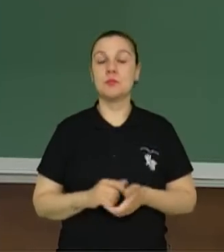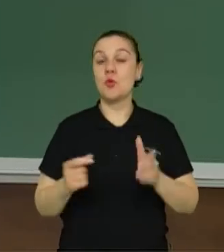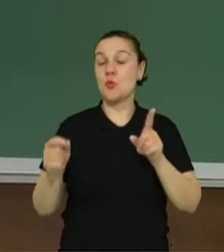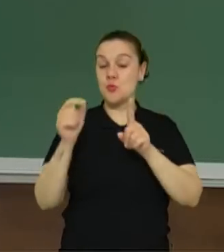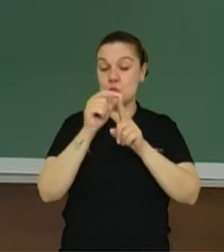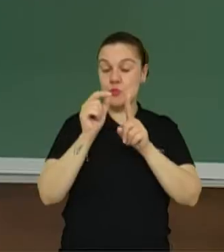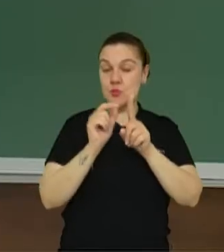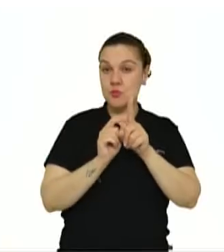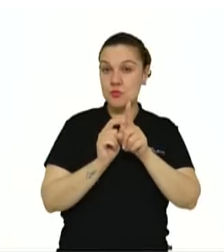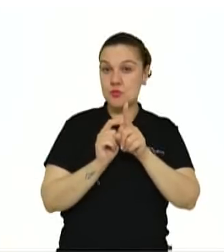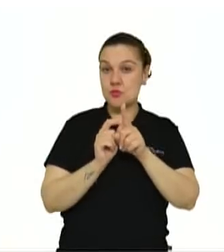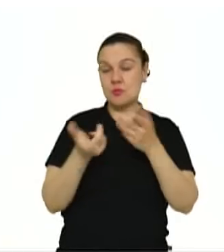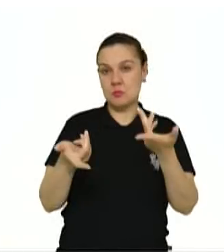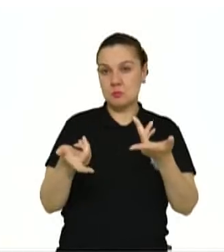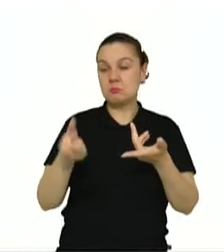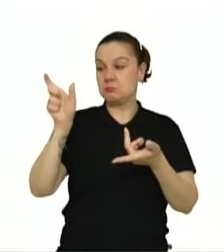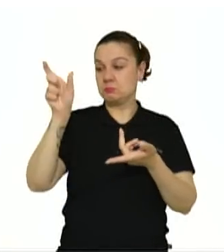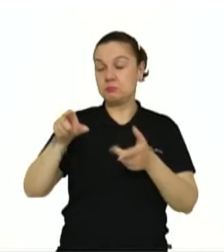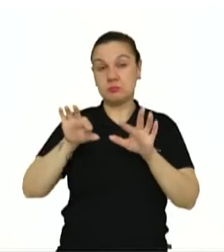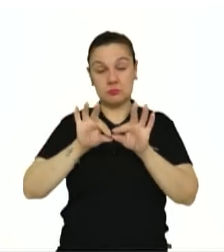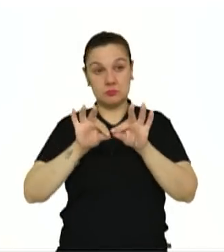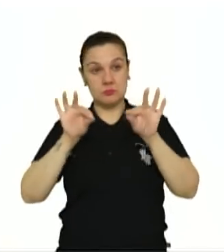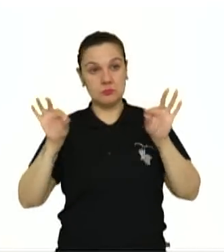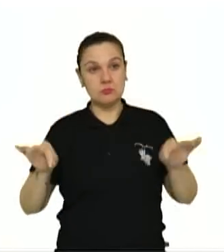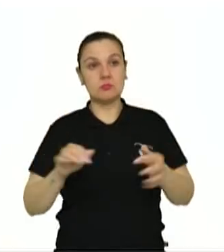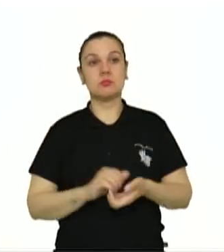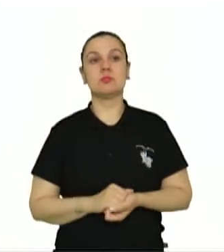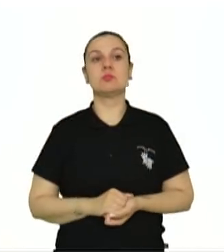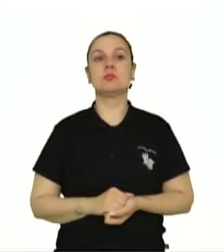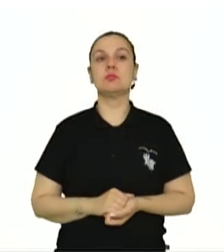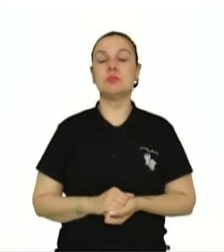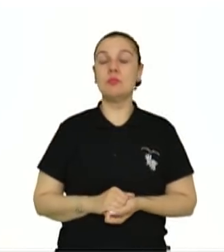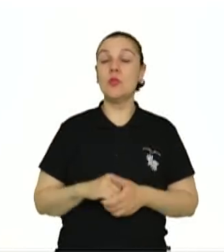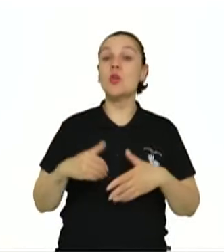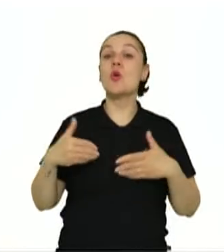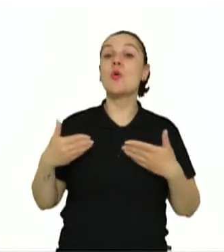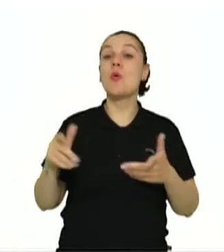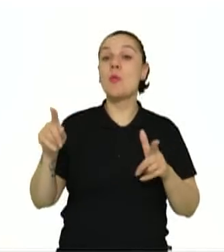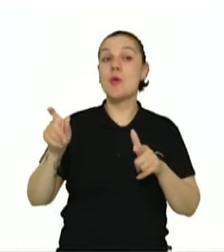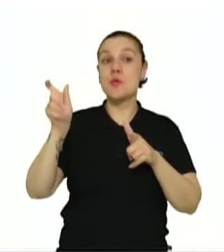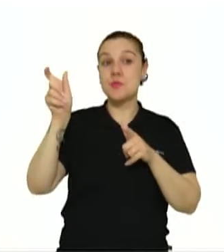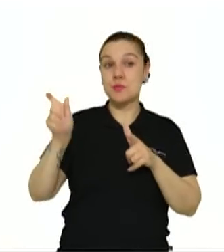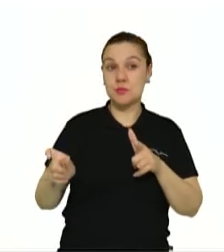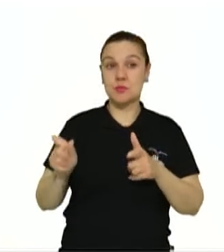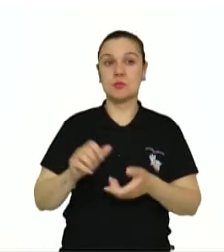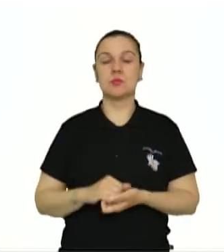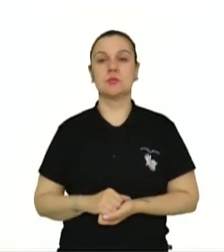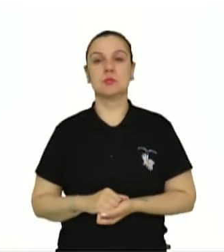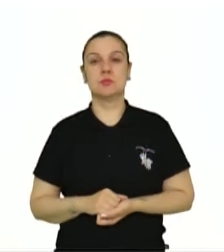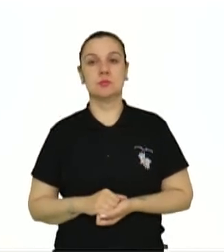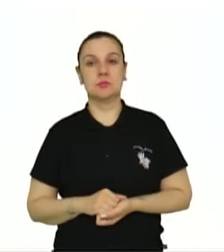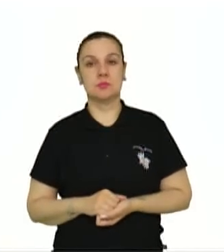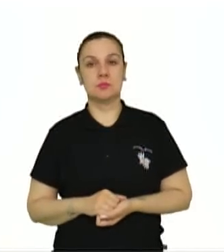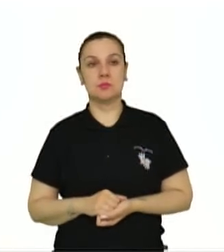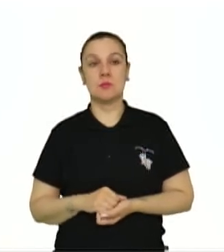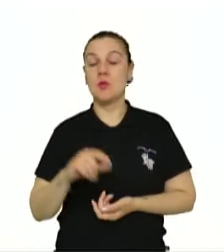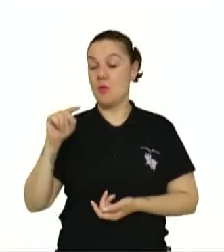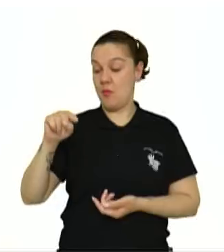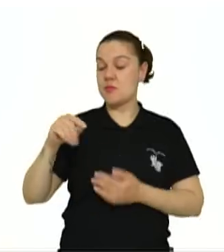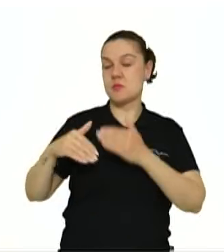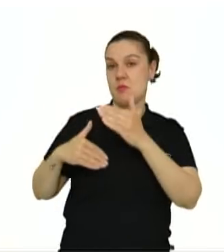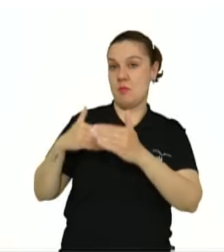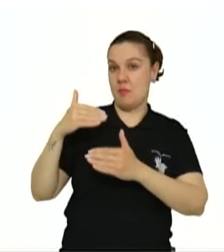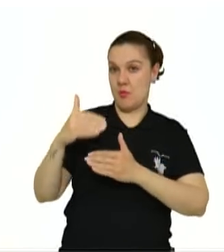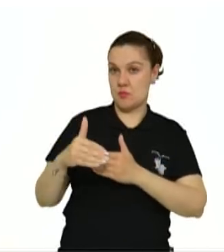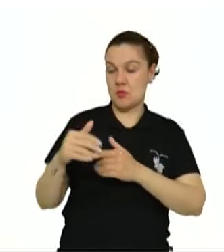o tipo de sujeito era o sujeito simples, certo? Qual eram as palavras que formavam o sujeito? Esse processo,